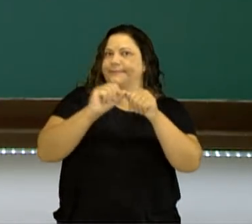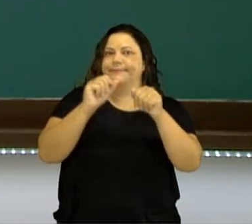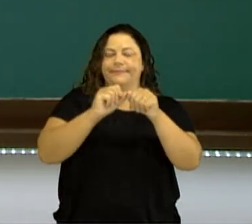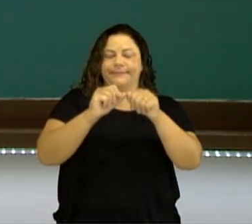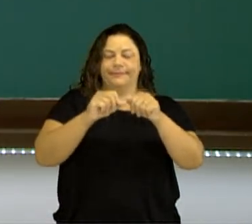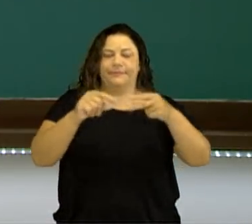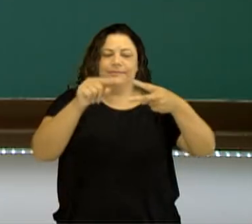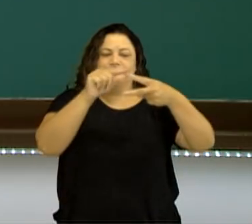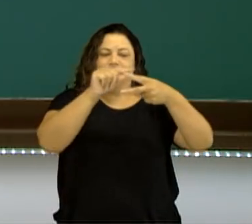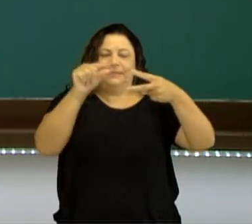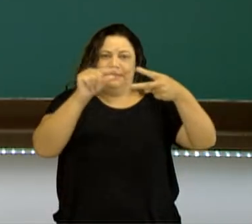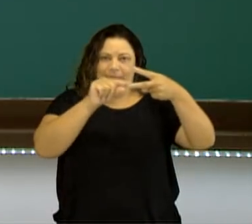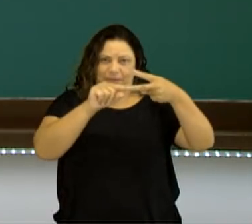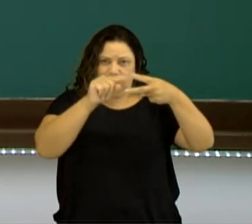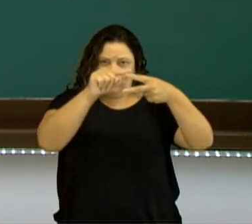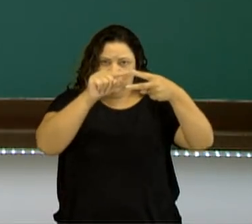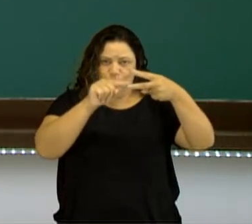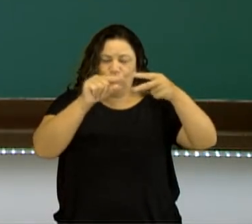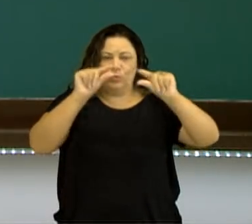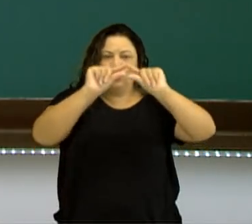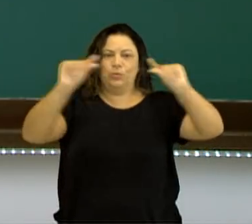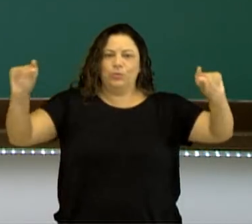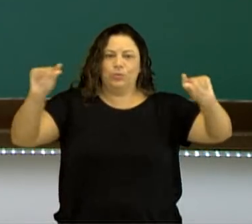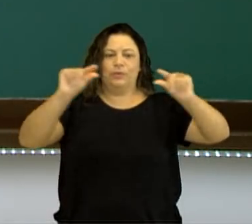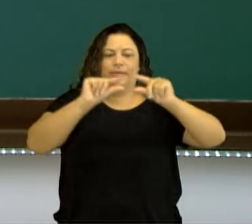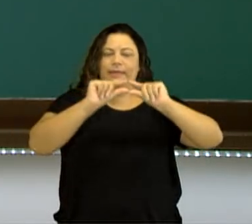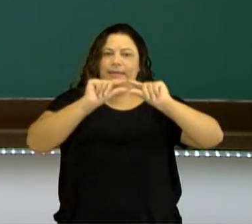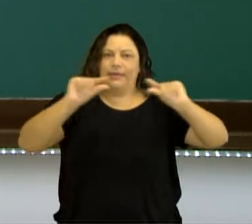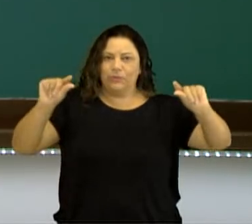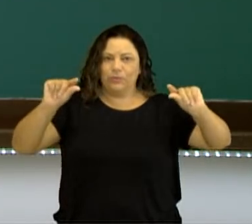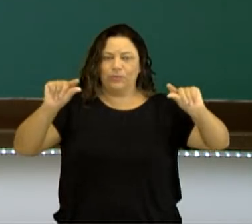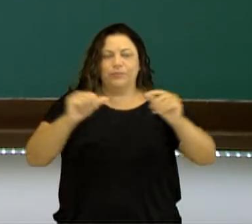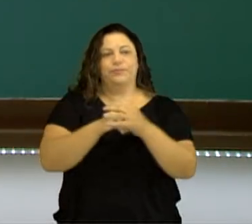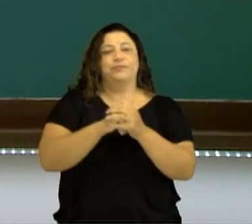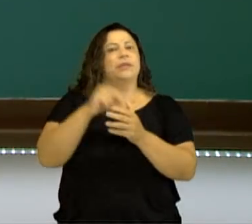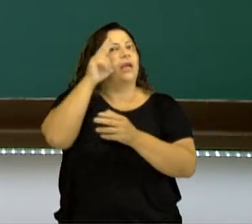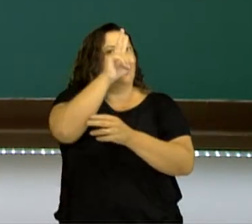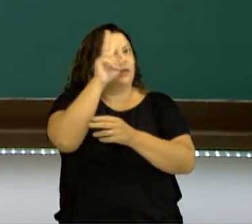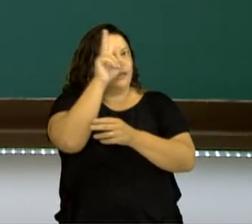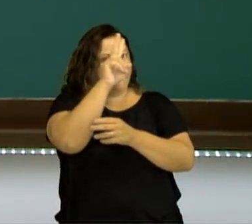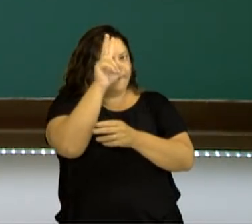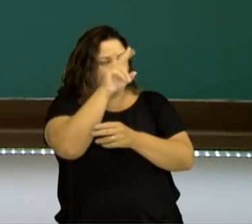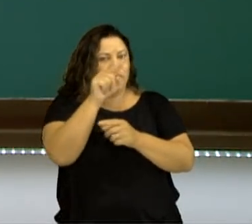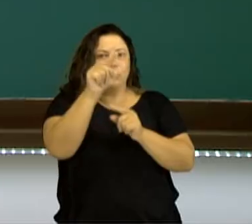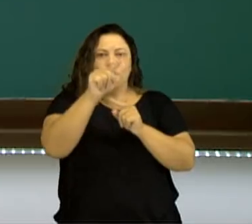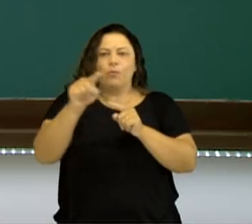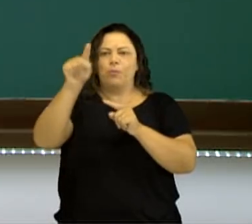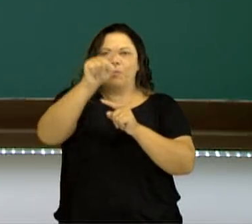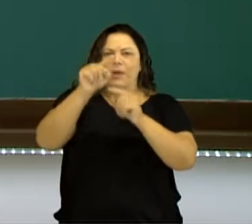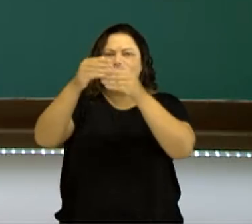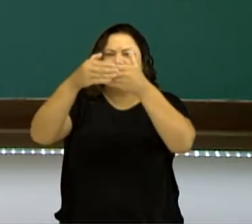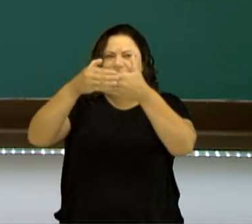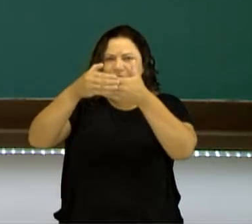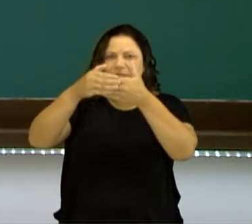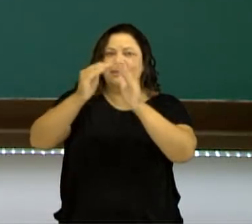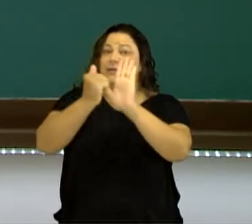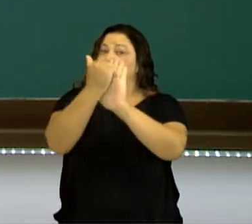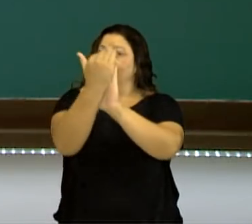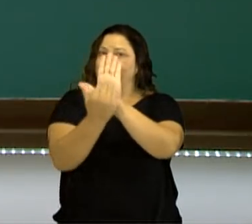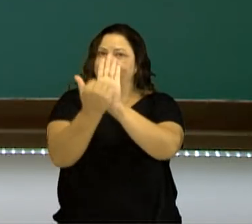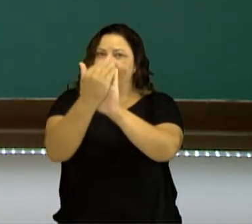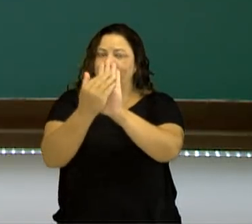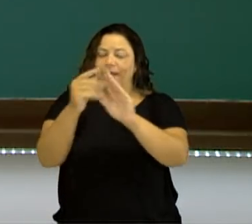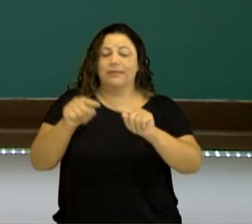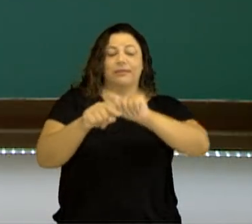lógico, cada um dos intervalos, né? Lembrando, bolinha fechada corresponde ao intervalo fechado, a bolinha fechada é a bolinha pintada e a